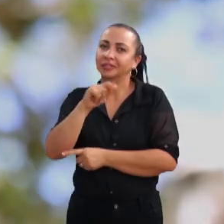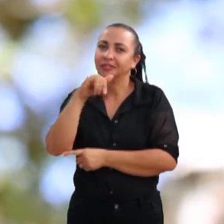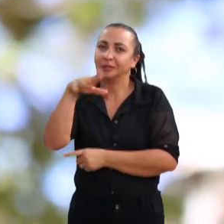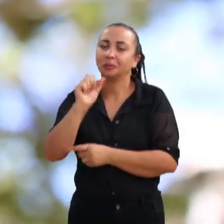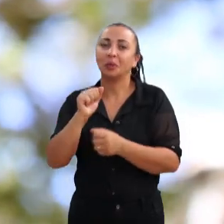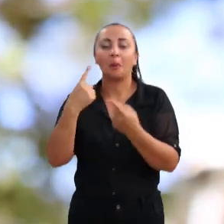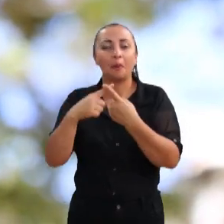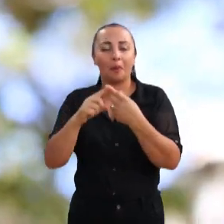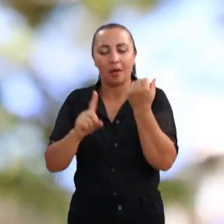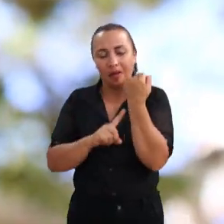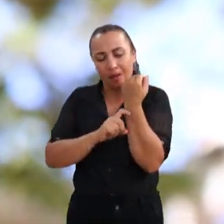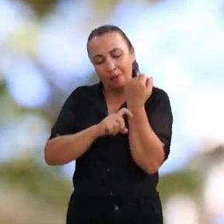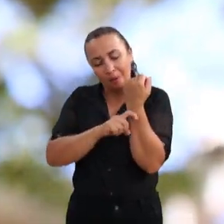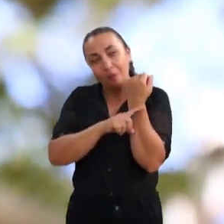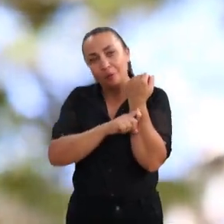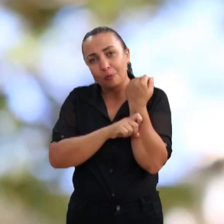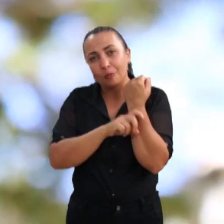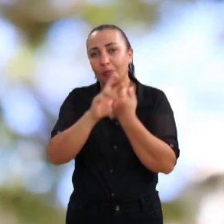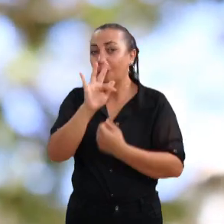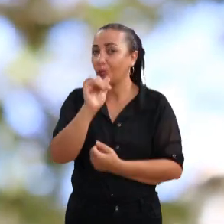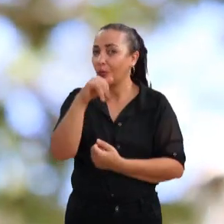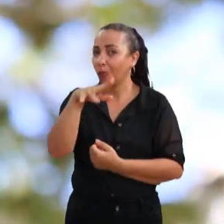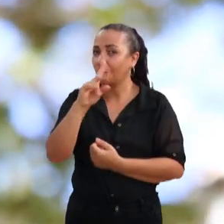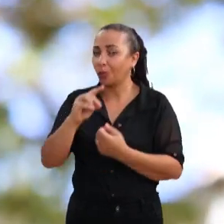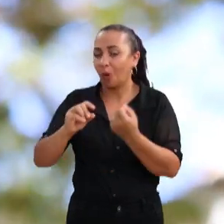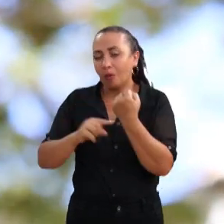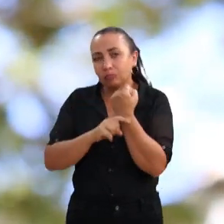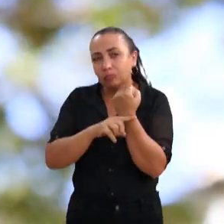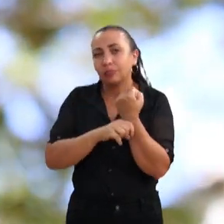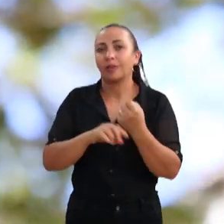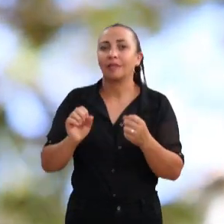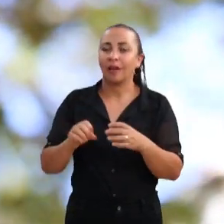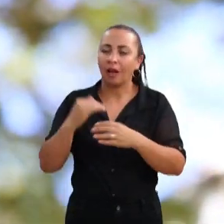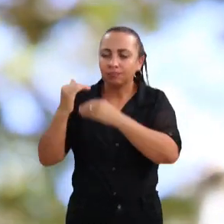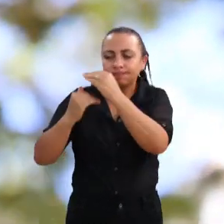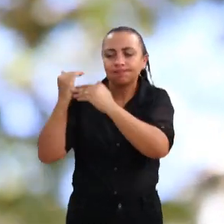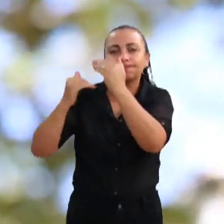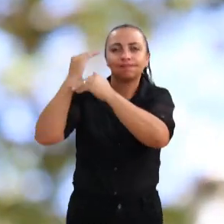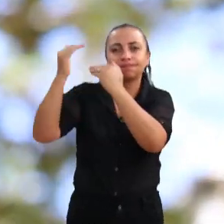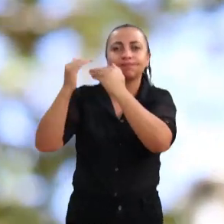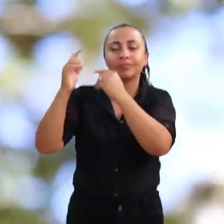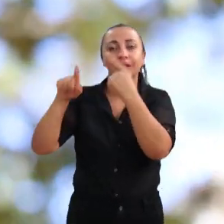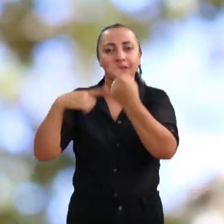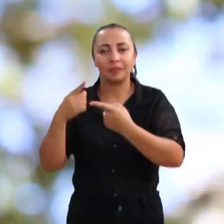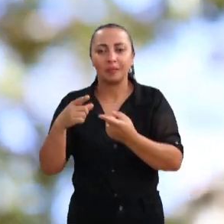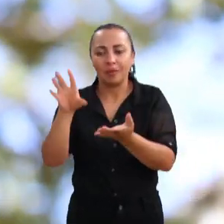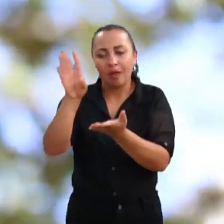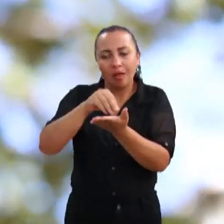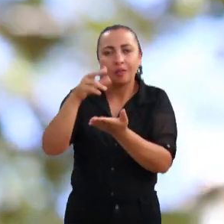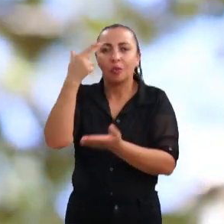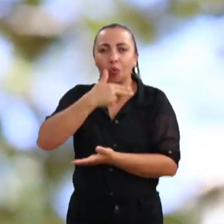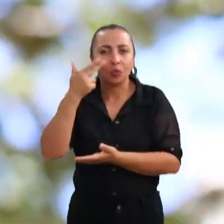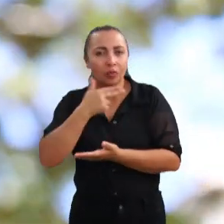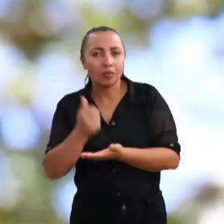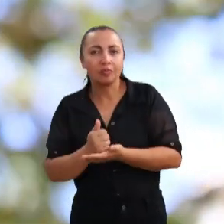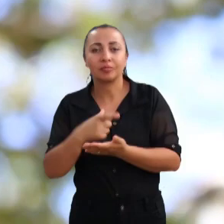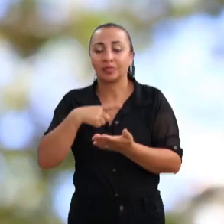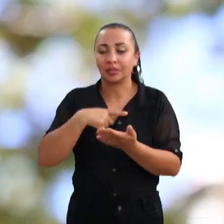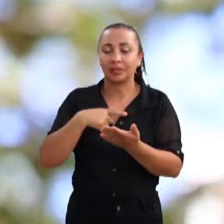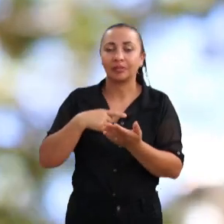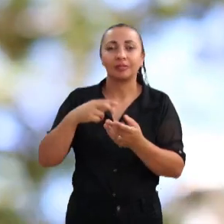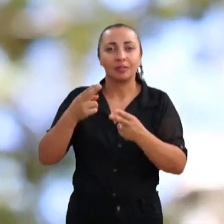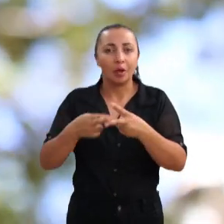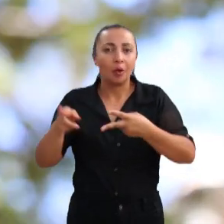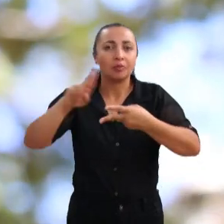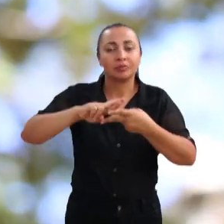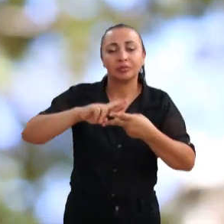enzimas, porque o micro-organismo ele vai crescer, né, nesse resíduo, ele vai se nutrir dos nutrientes que compõem